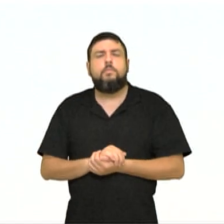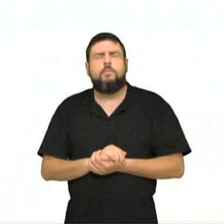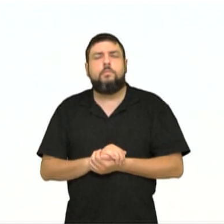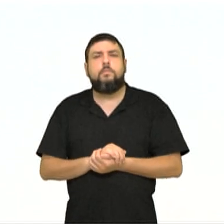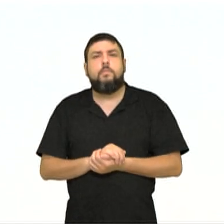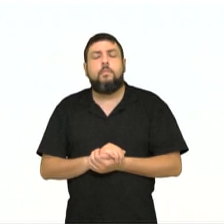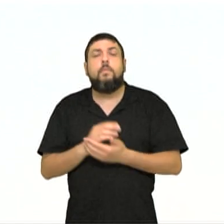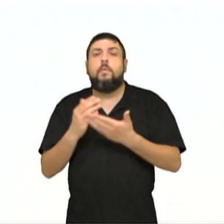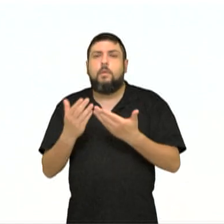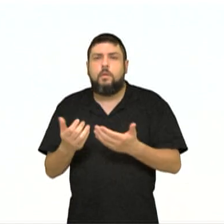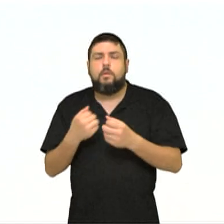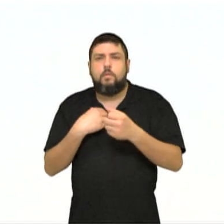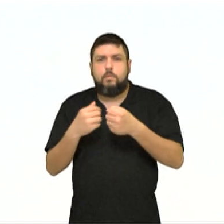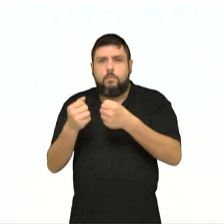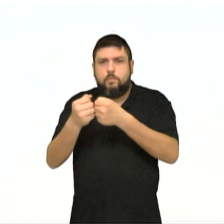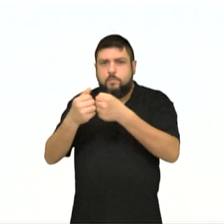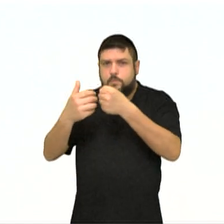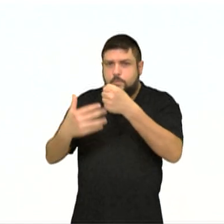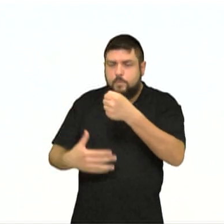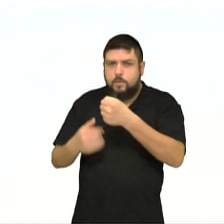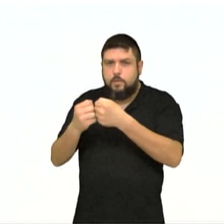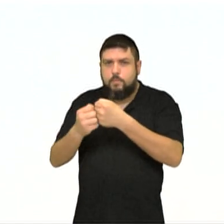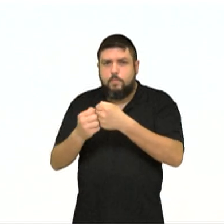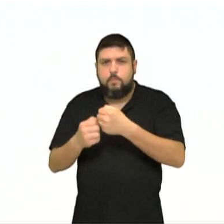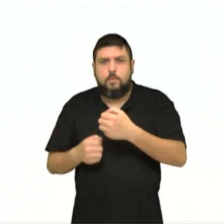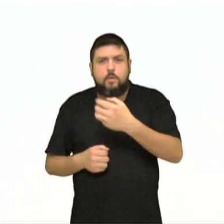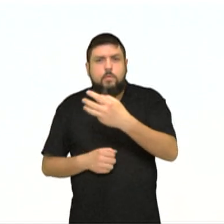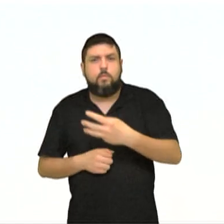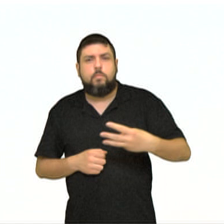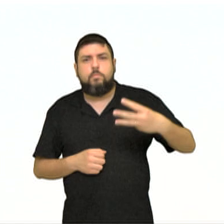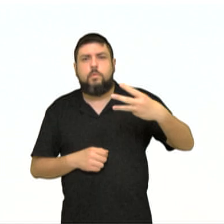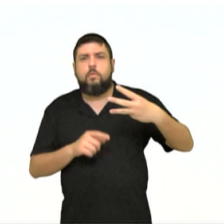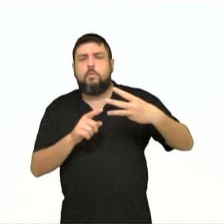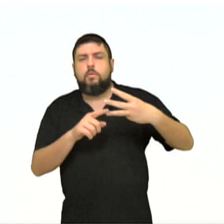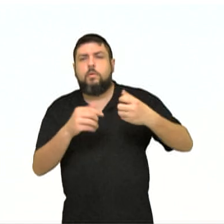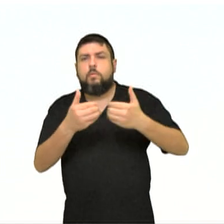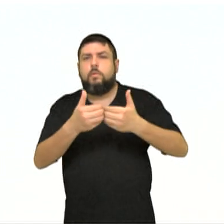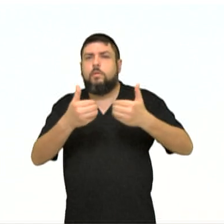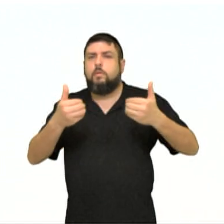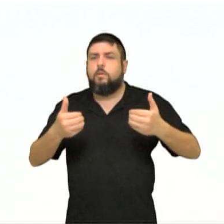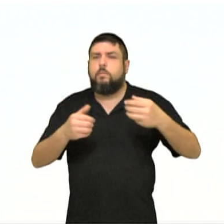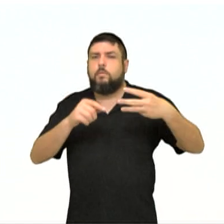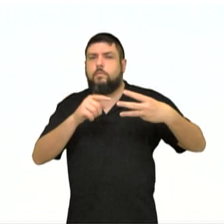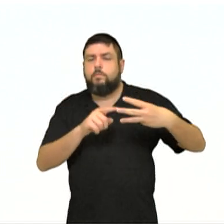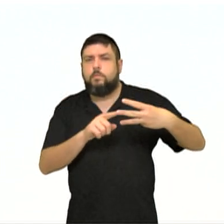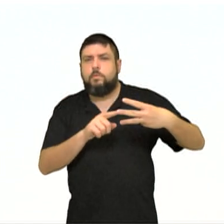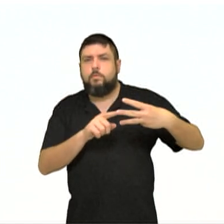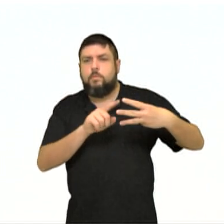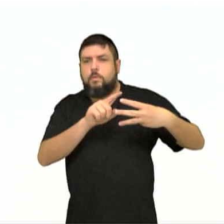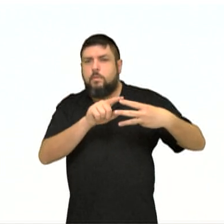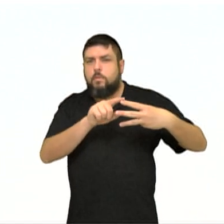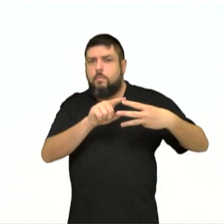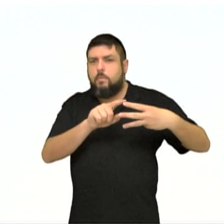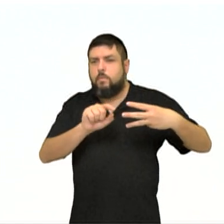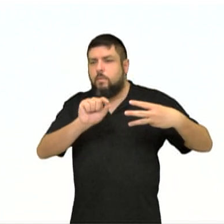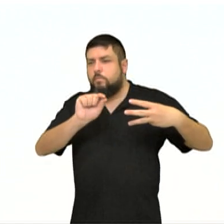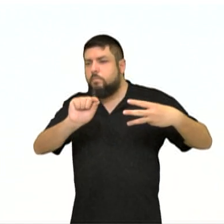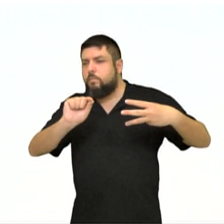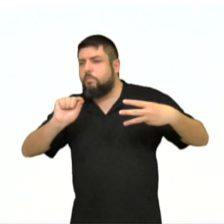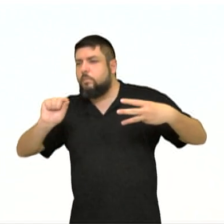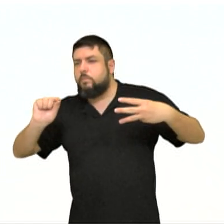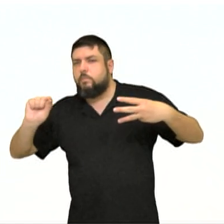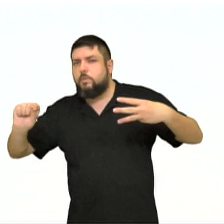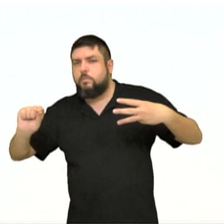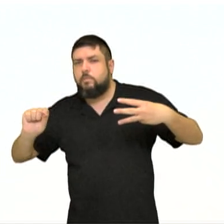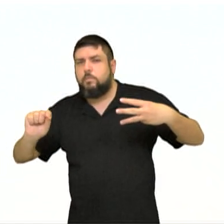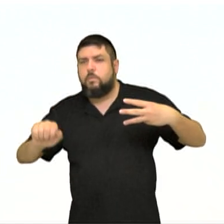seja, na forma fatorada, o 3 aparece com destaque. O 3 apareceu nos três termos, 3A,